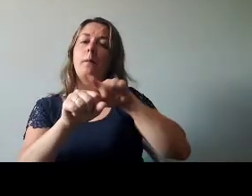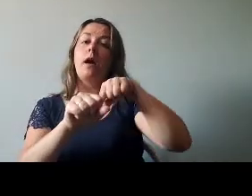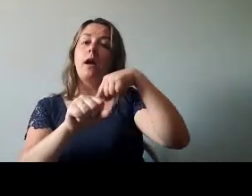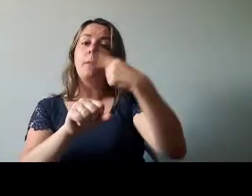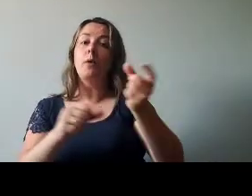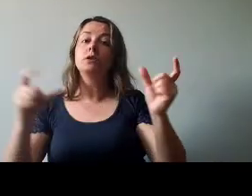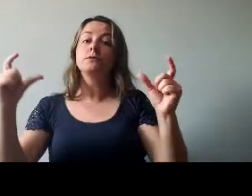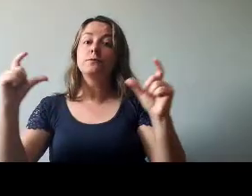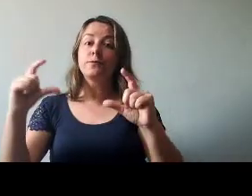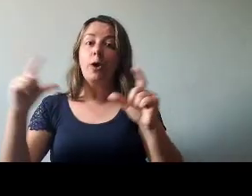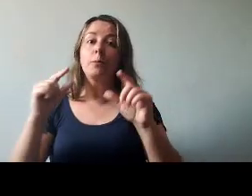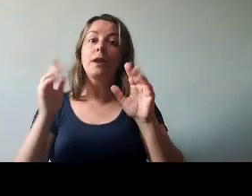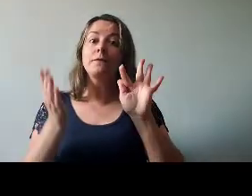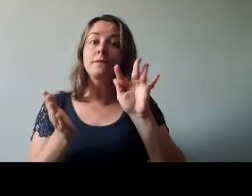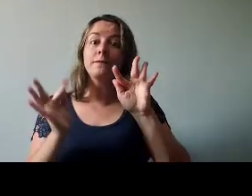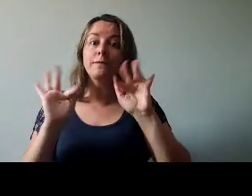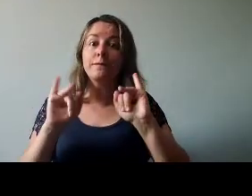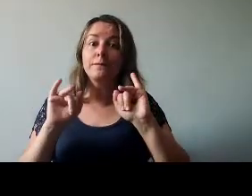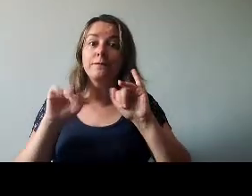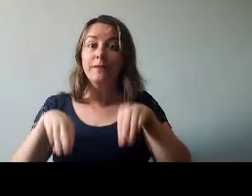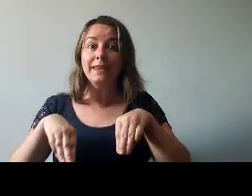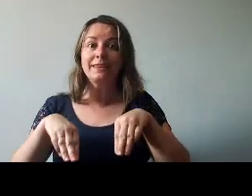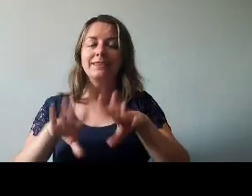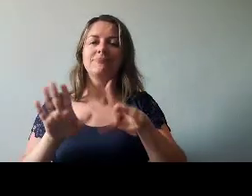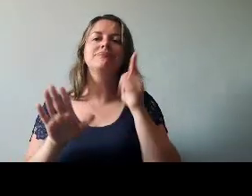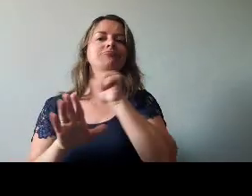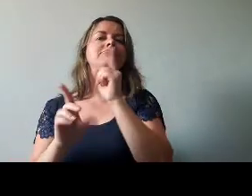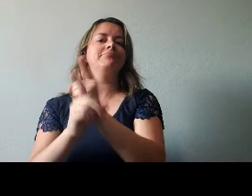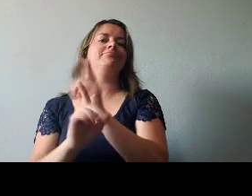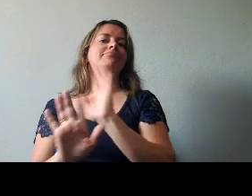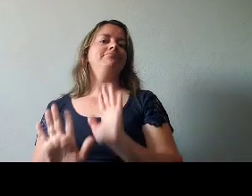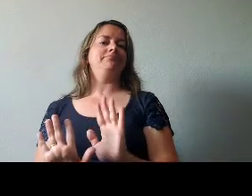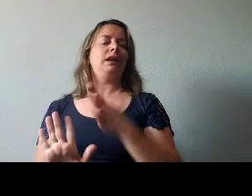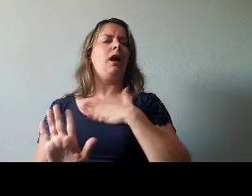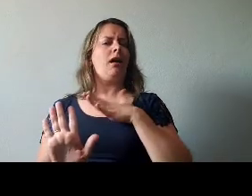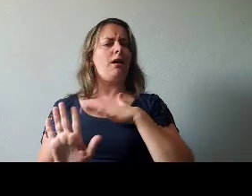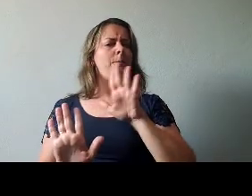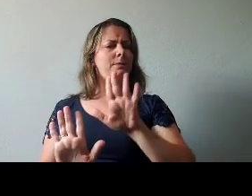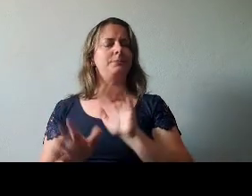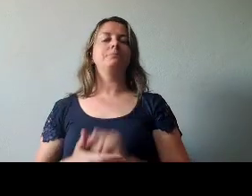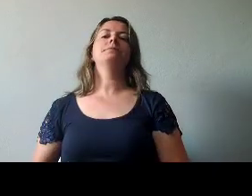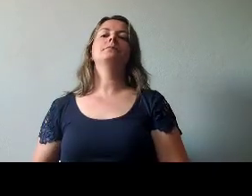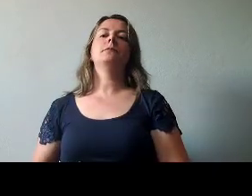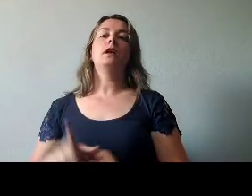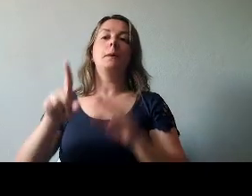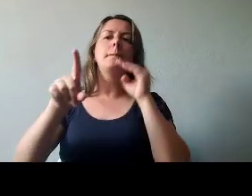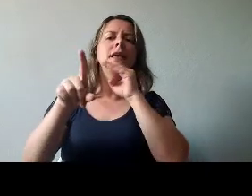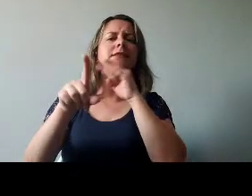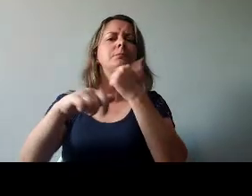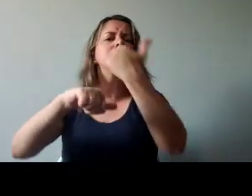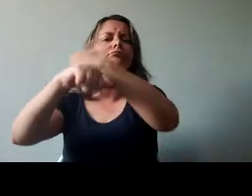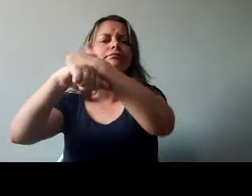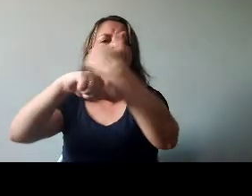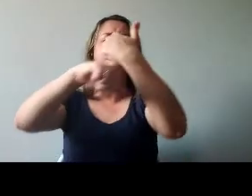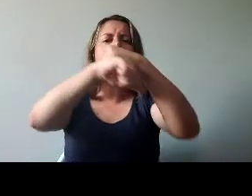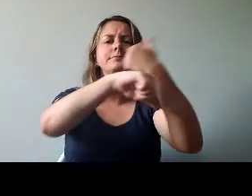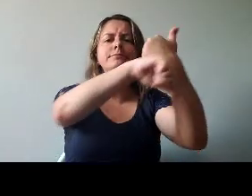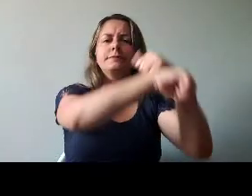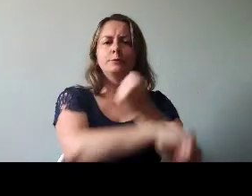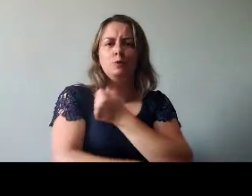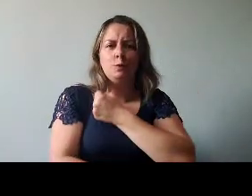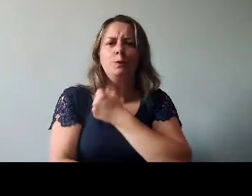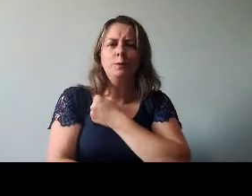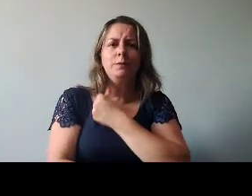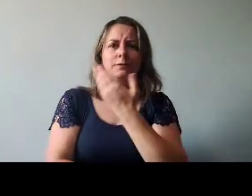Bom, então aqui era V0T. Aí no lugar do T entrou isso aqui, ó. V menos V0 sobre A.